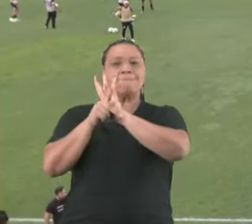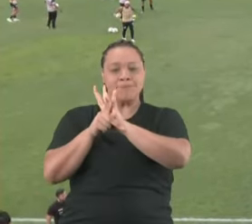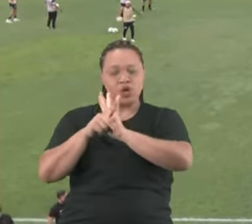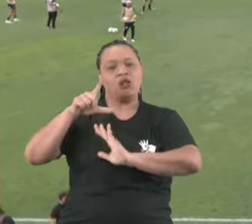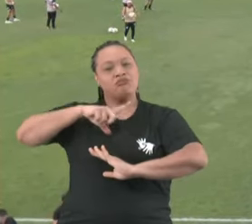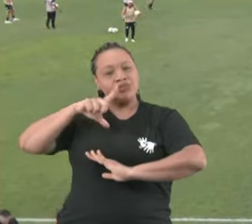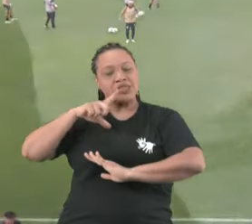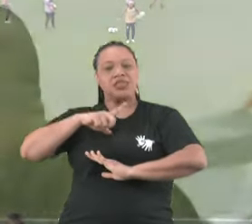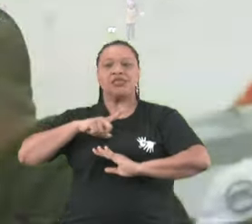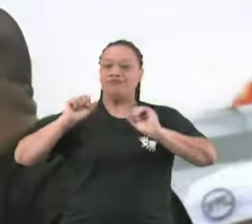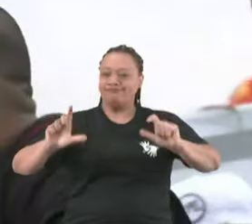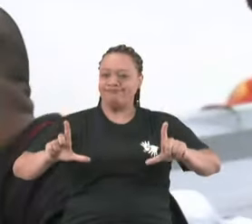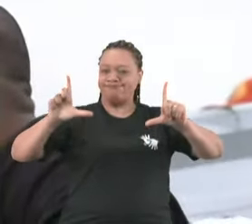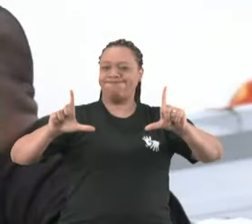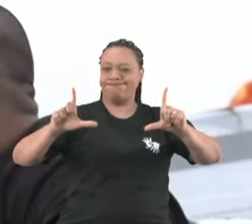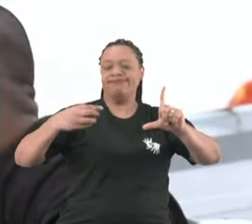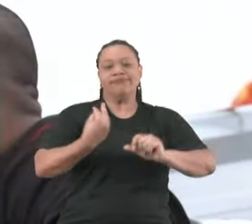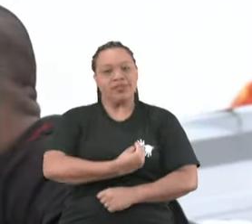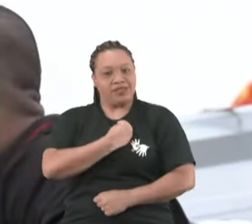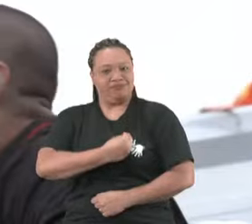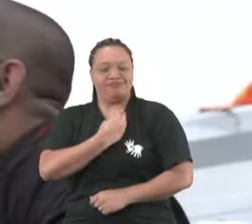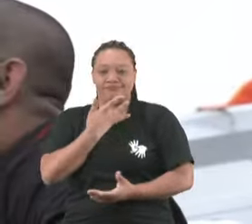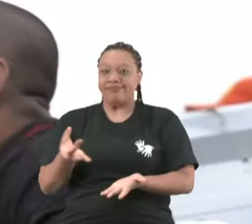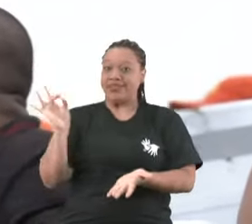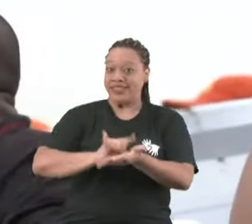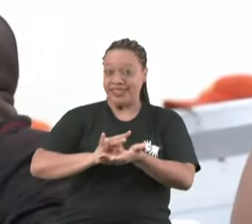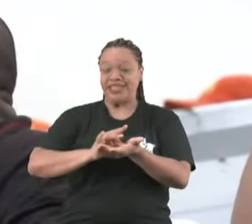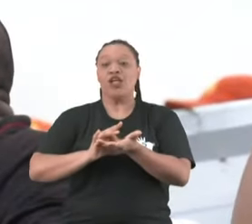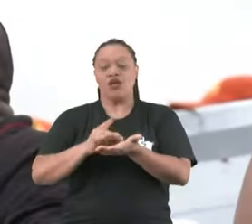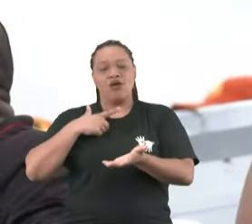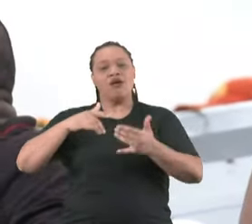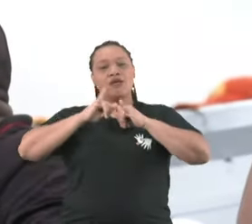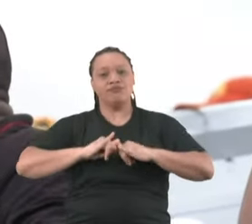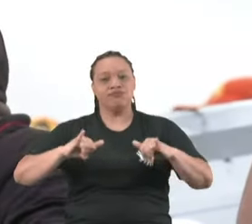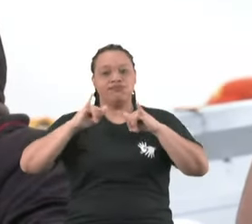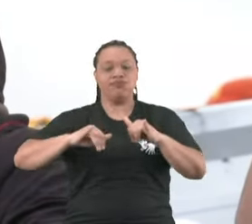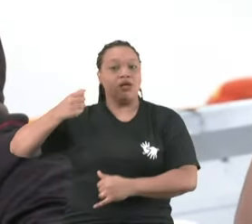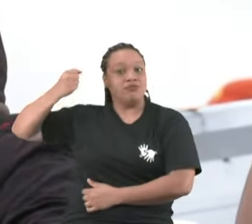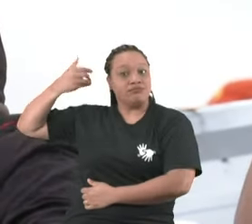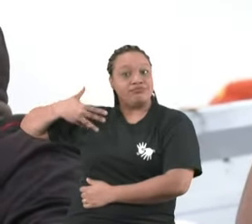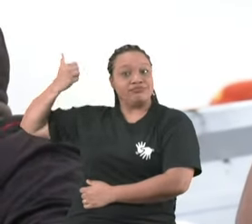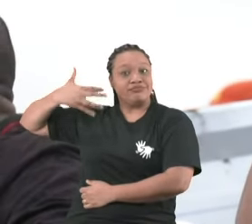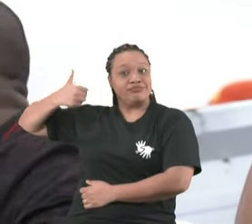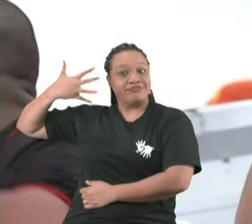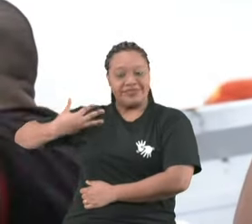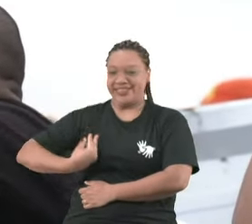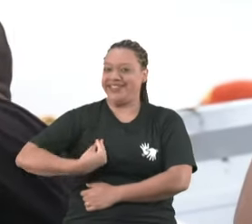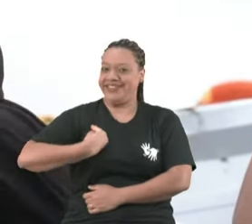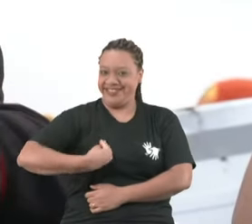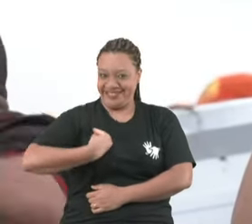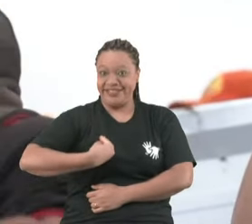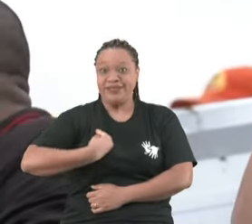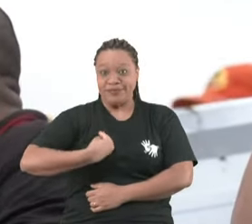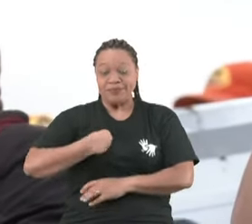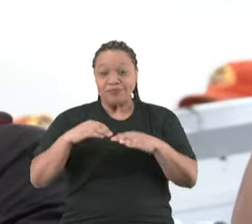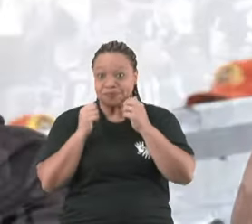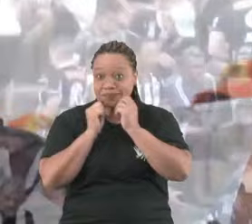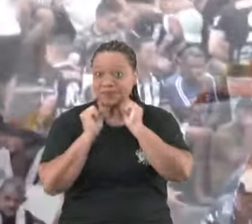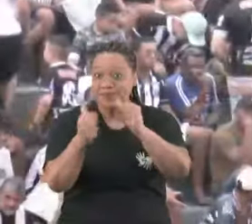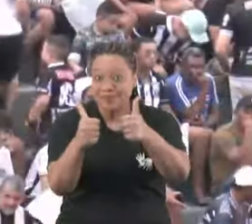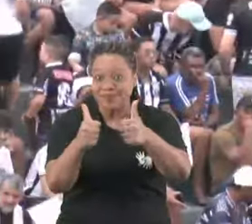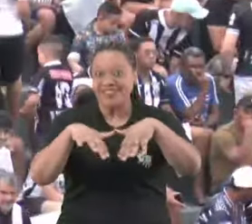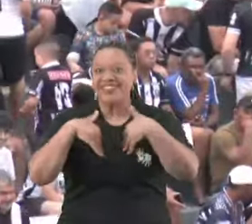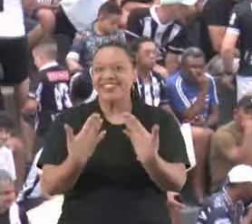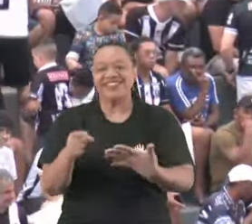uma transmissão paralela, também oficial, apenas com a audiodescrição, tá bom? Então, você